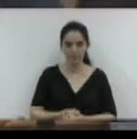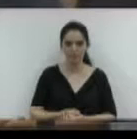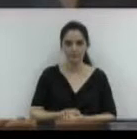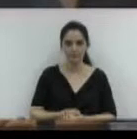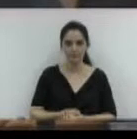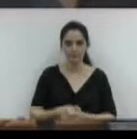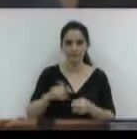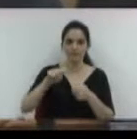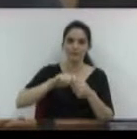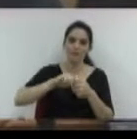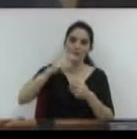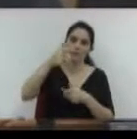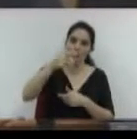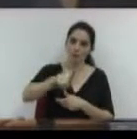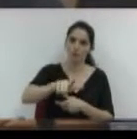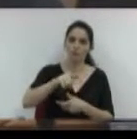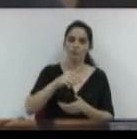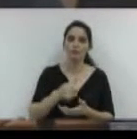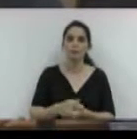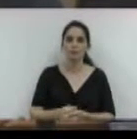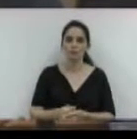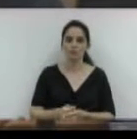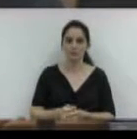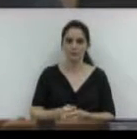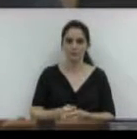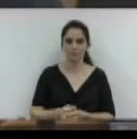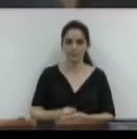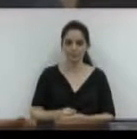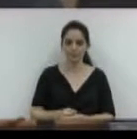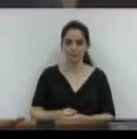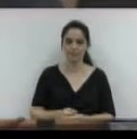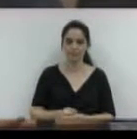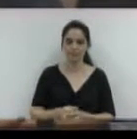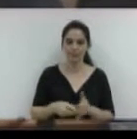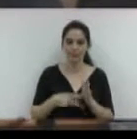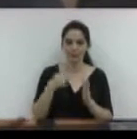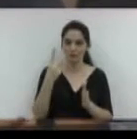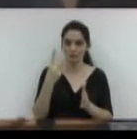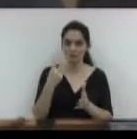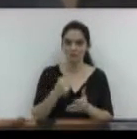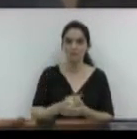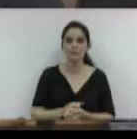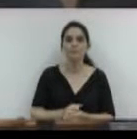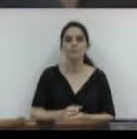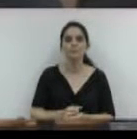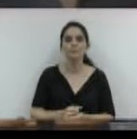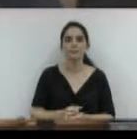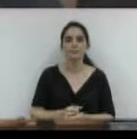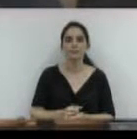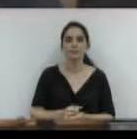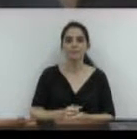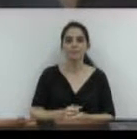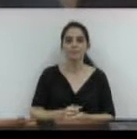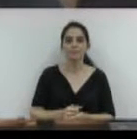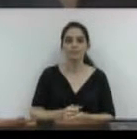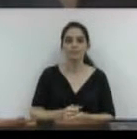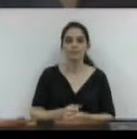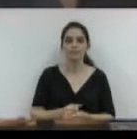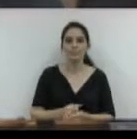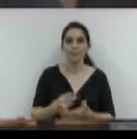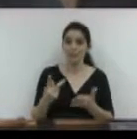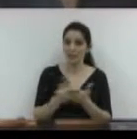incidir nas hipóteses previstas ao artigo anterior. Segundo, praticar transgressões